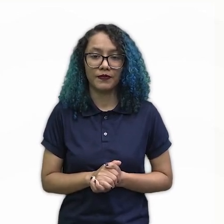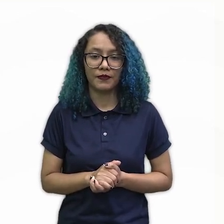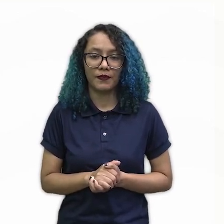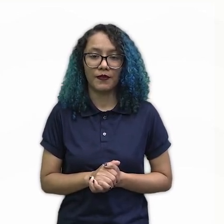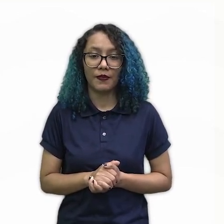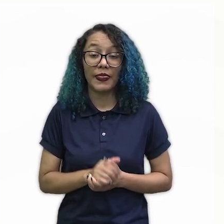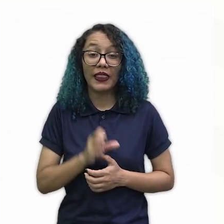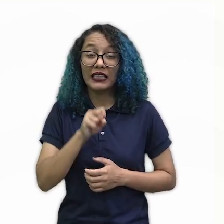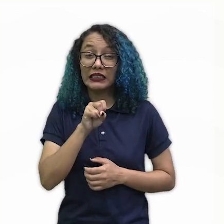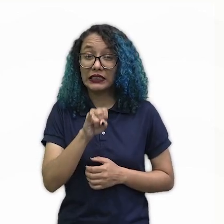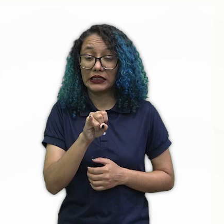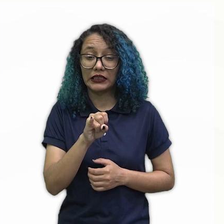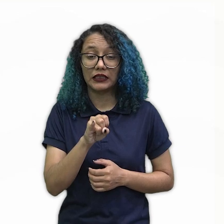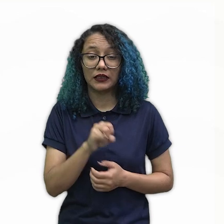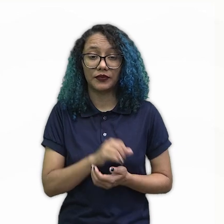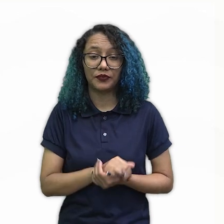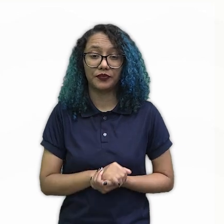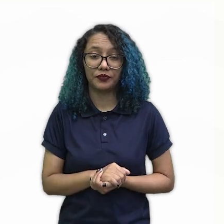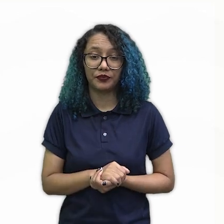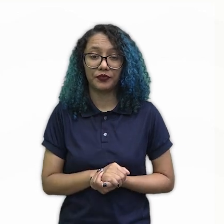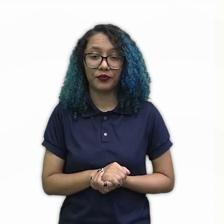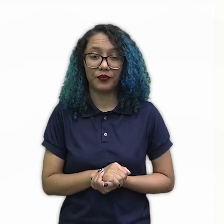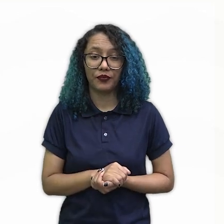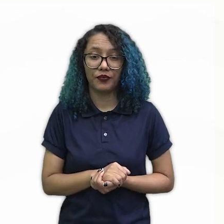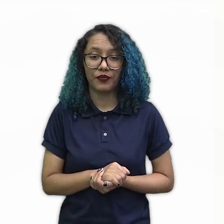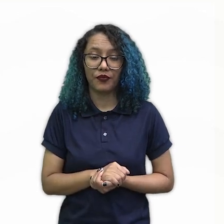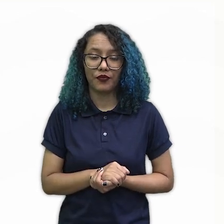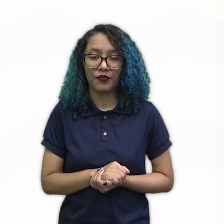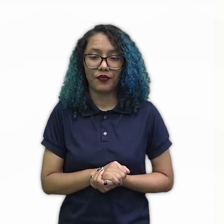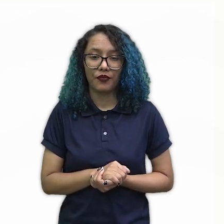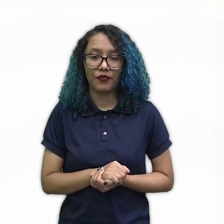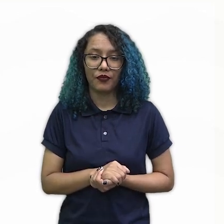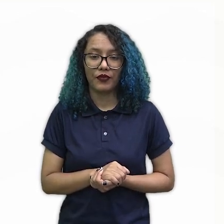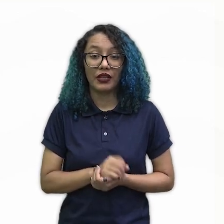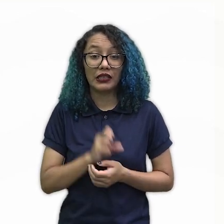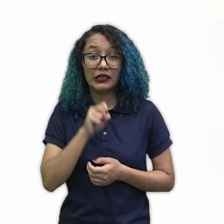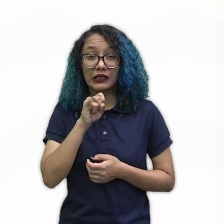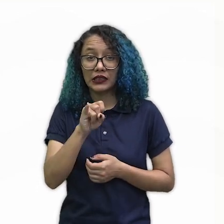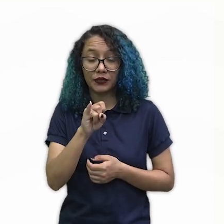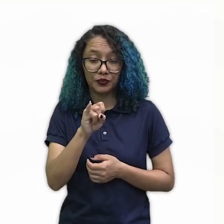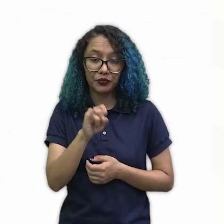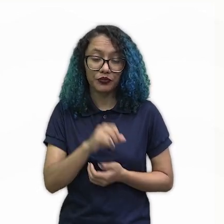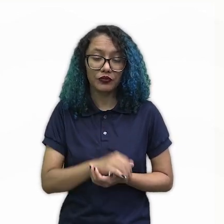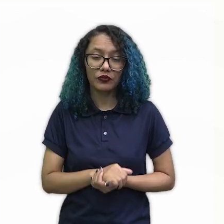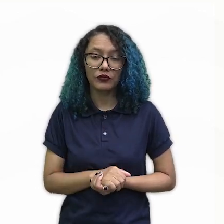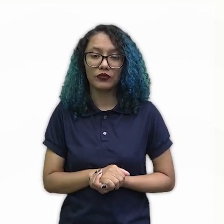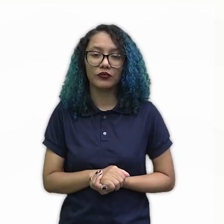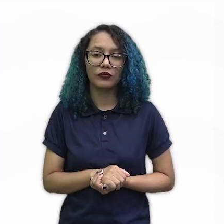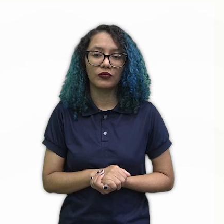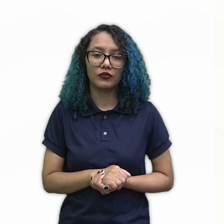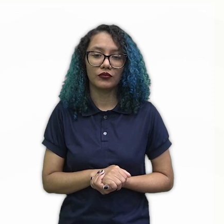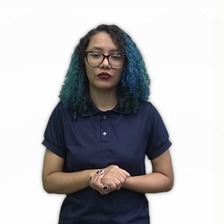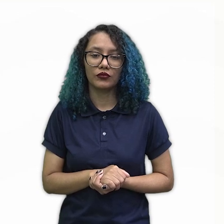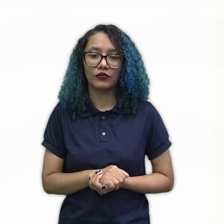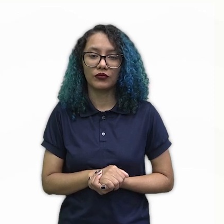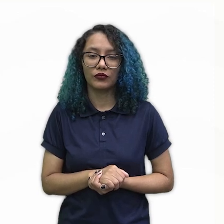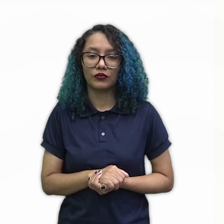tenho ali, no logaritmando, dois números